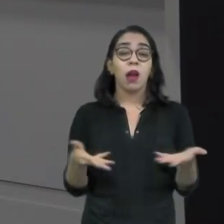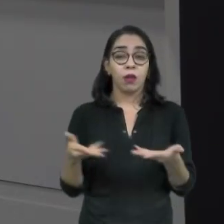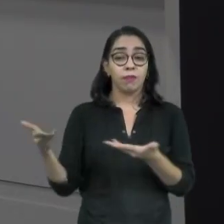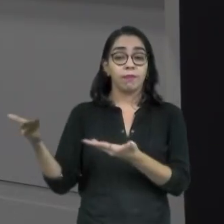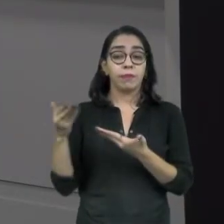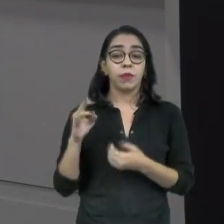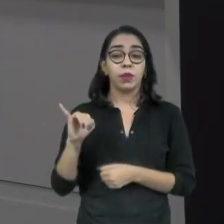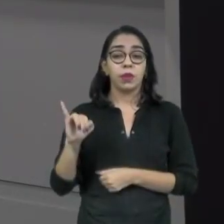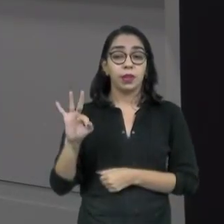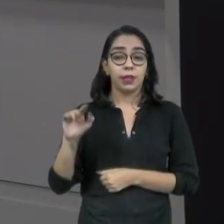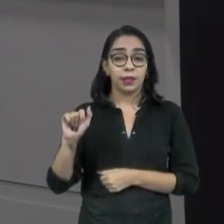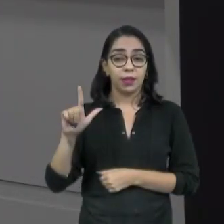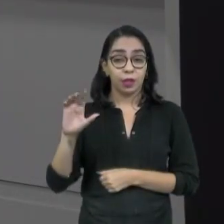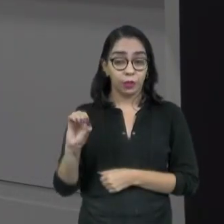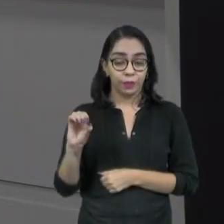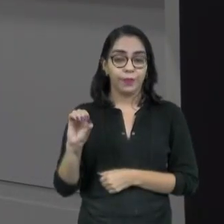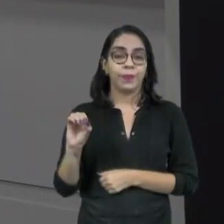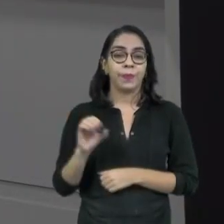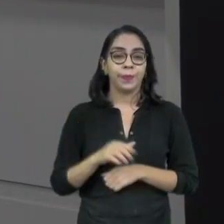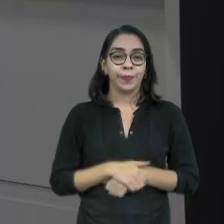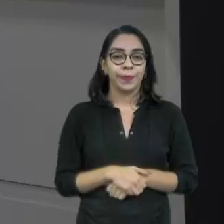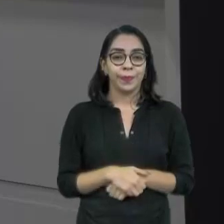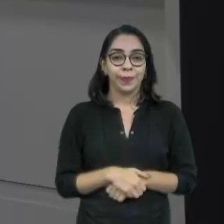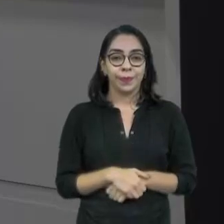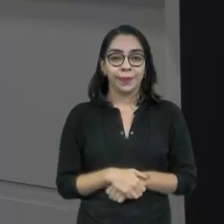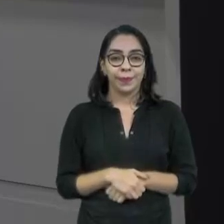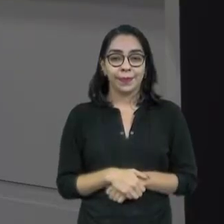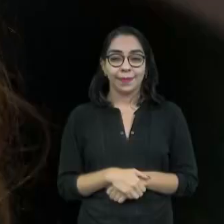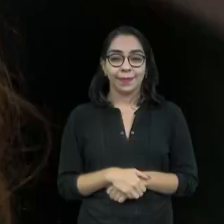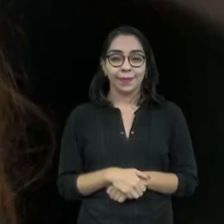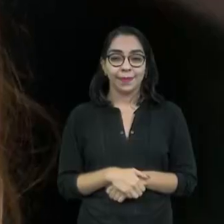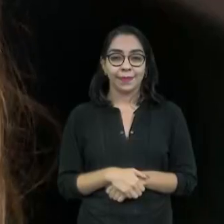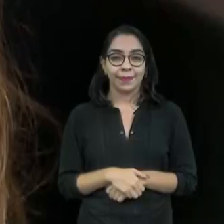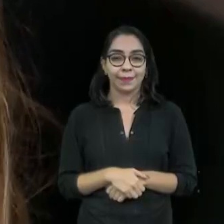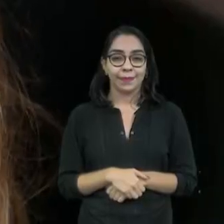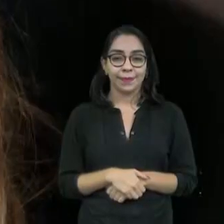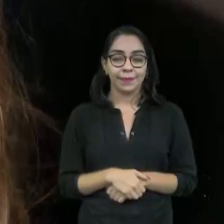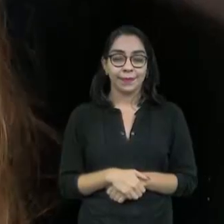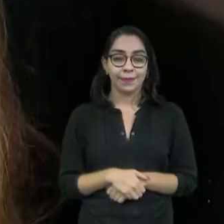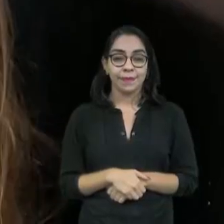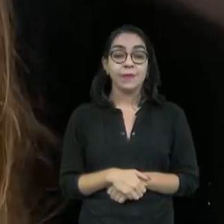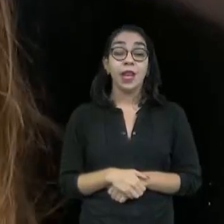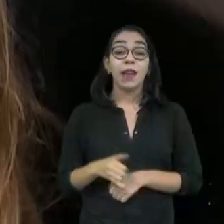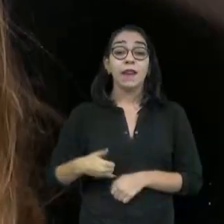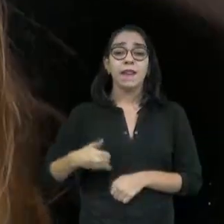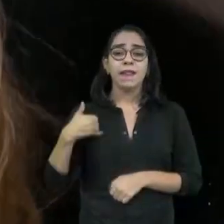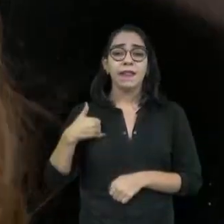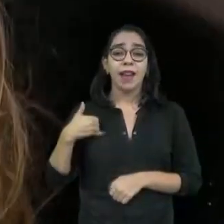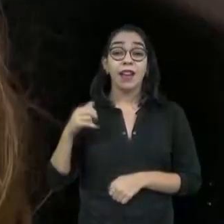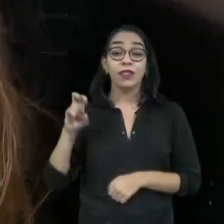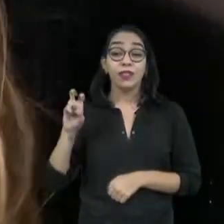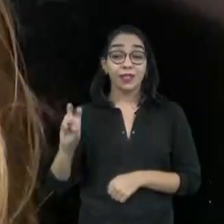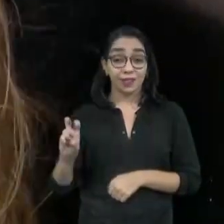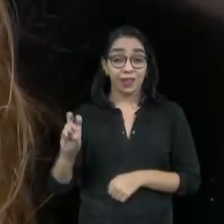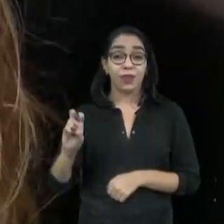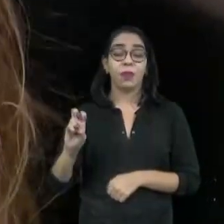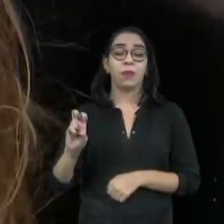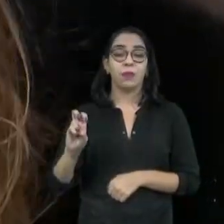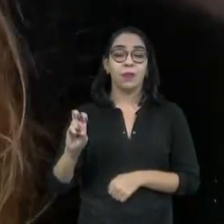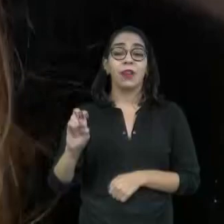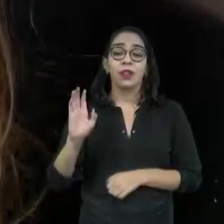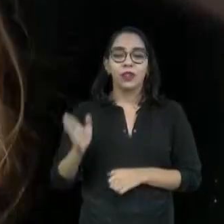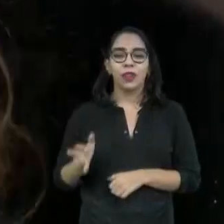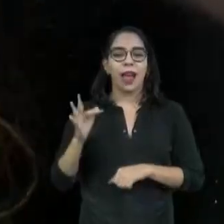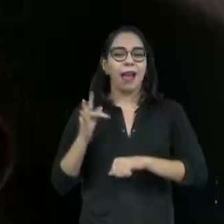de Ítalo Nunes vamos ver juntos agora com apenas 5 anos a Laurinha já é assim